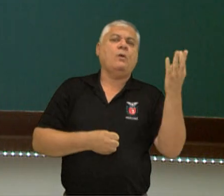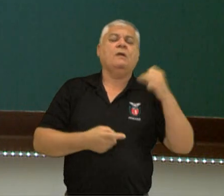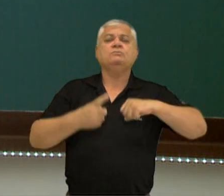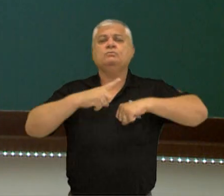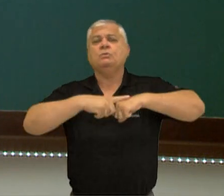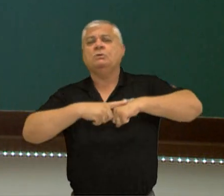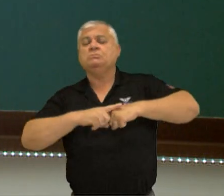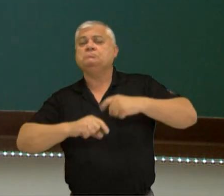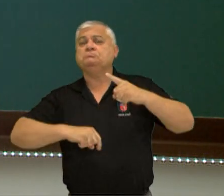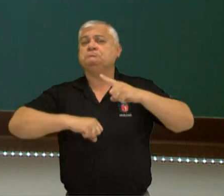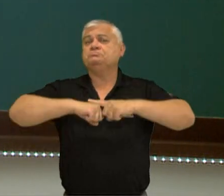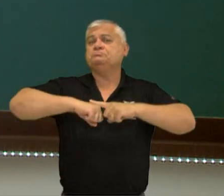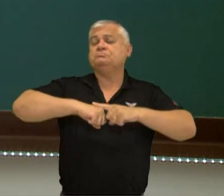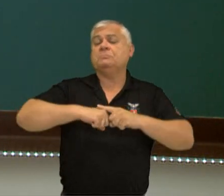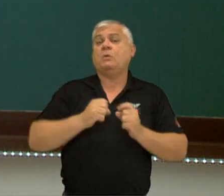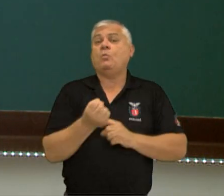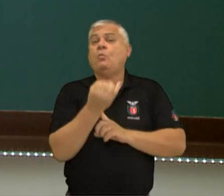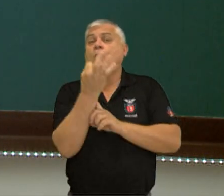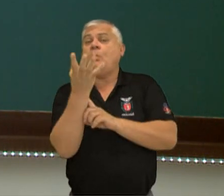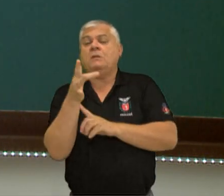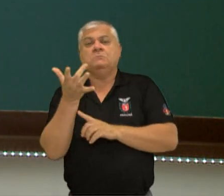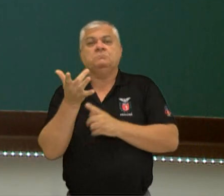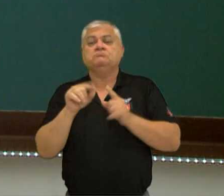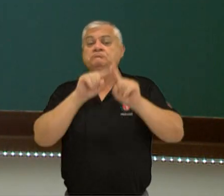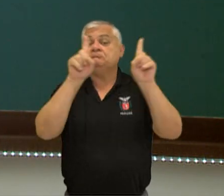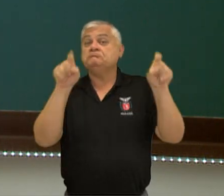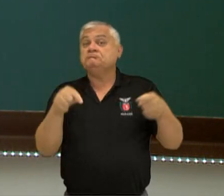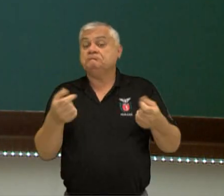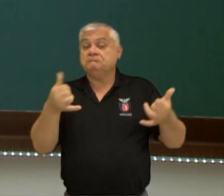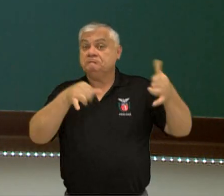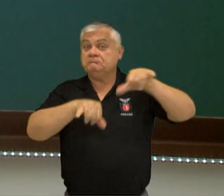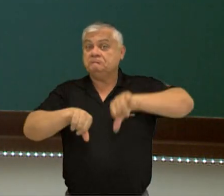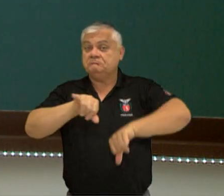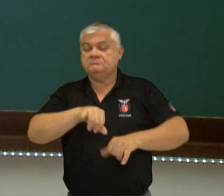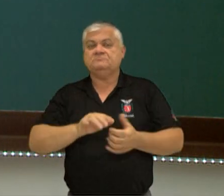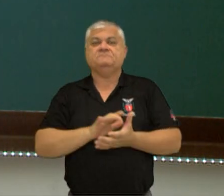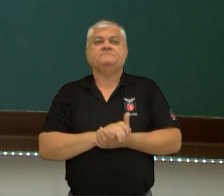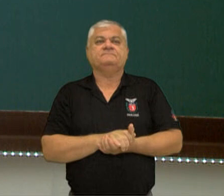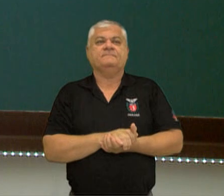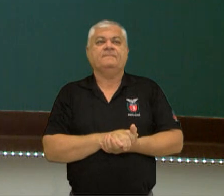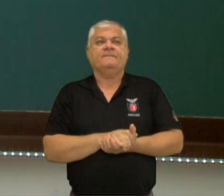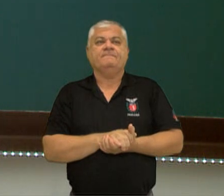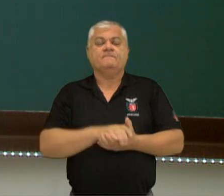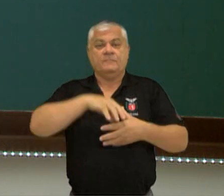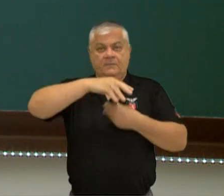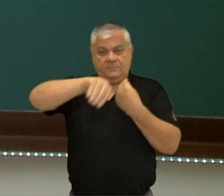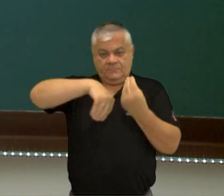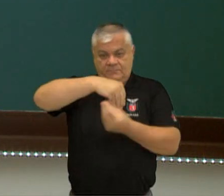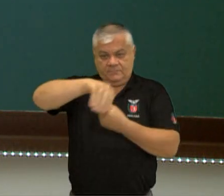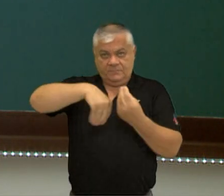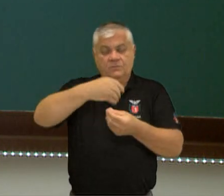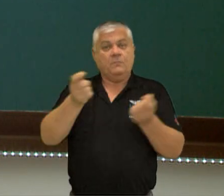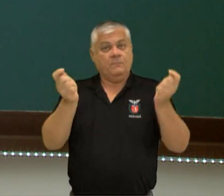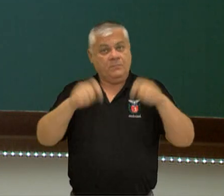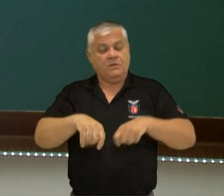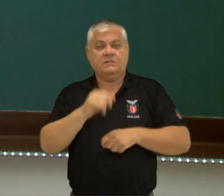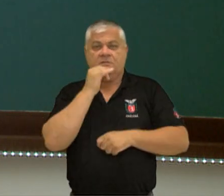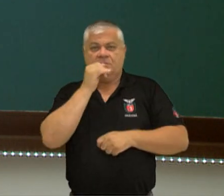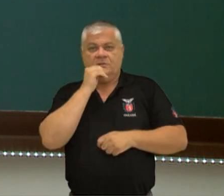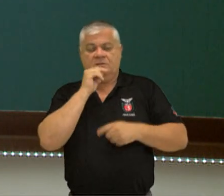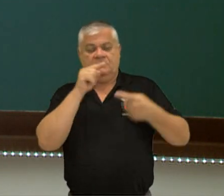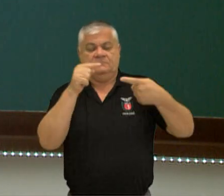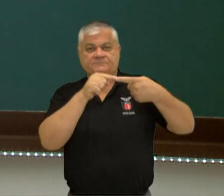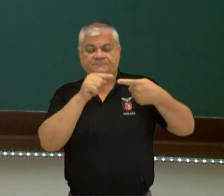meu solvente quando eu estou fazendo aí as minhas misturas. As misturas, então, elas podem ser classificadas